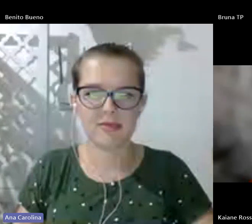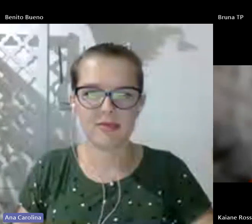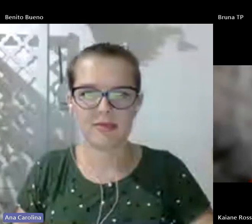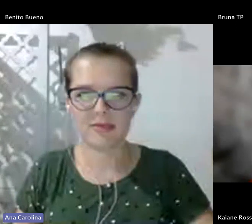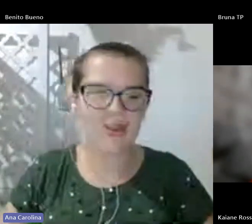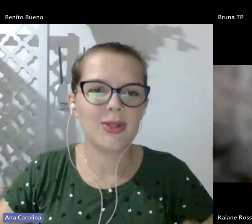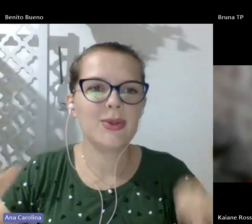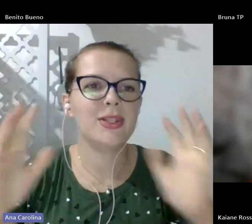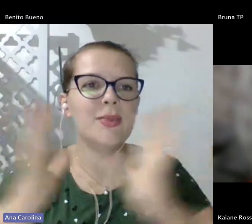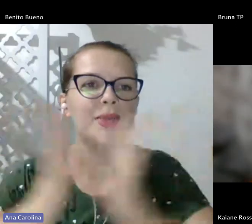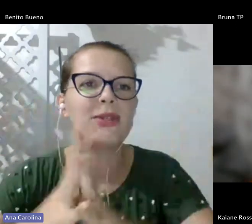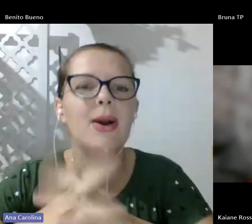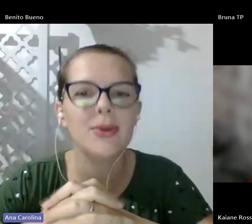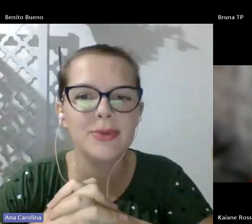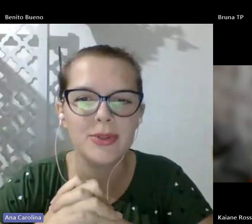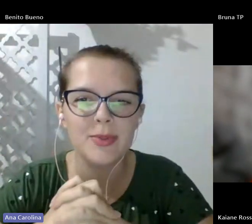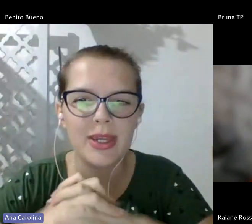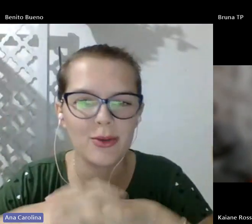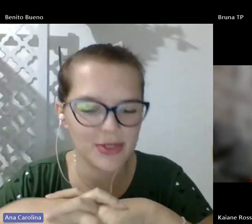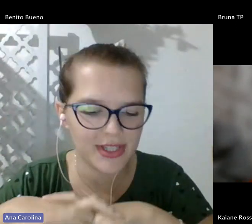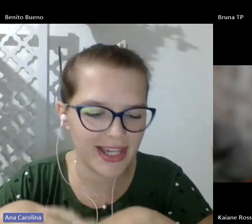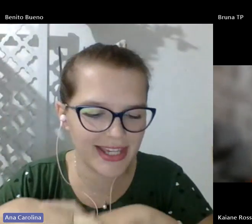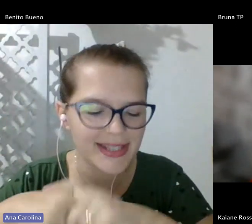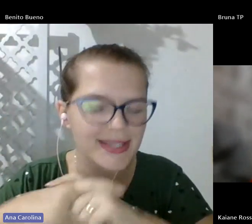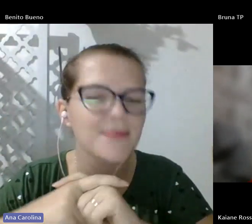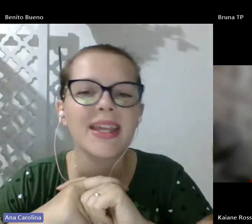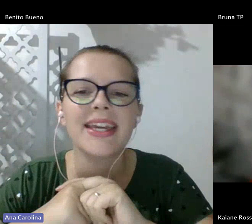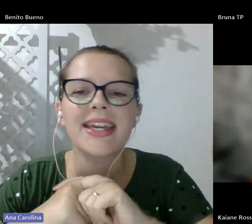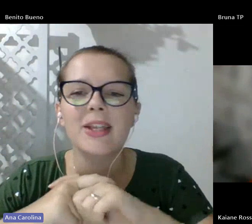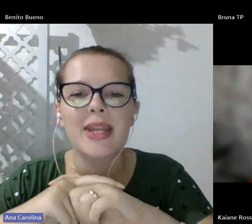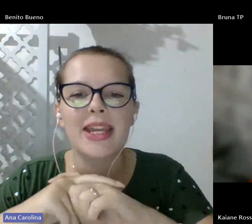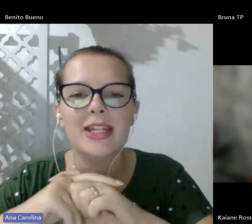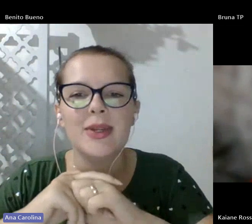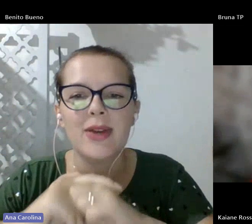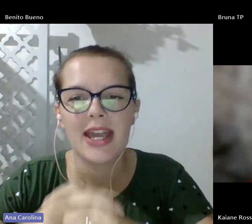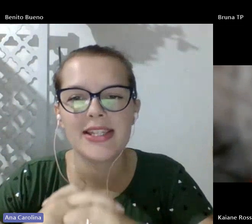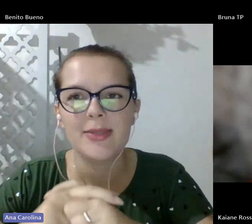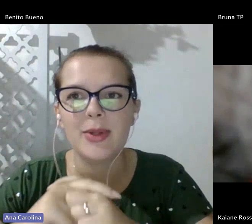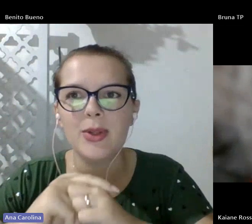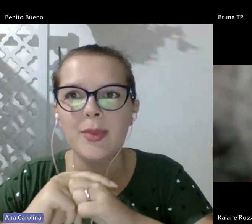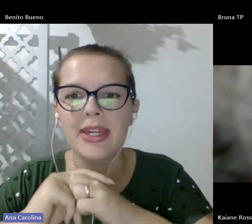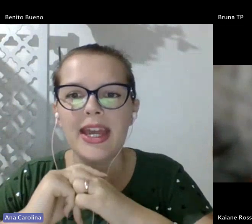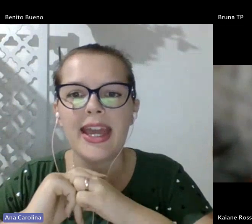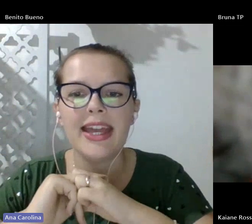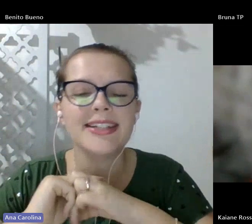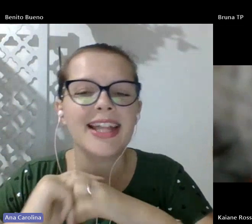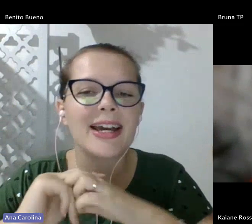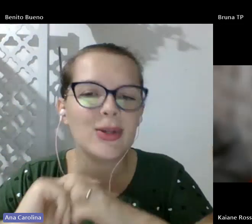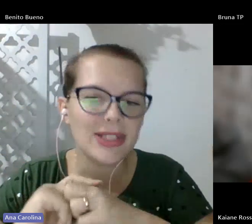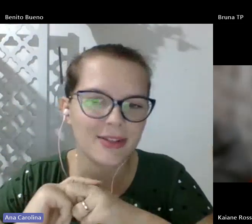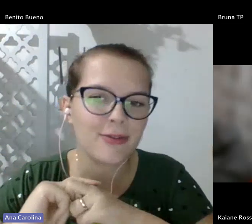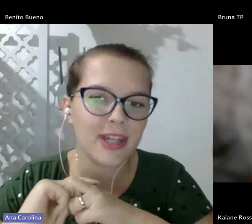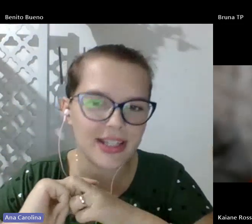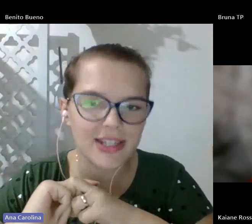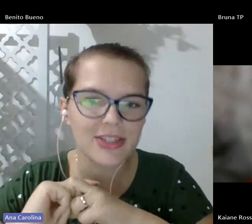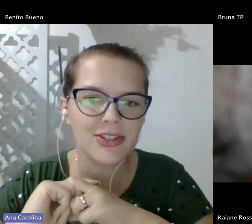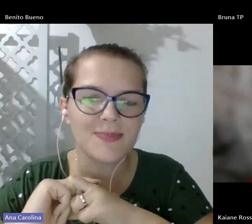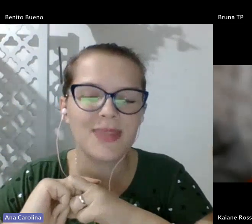certo? Então, boa noite, pessoal. Tudo bem com vocês? Então, para quem não me conhece, meu nome é Ana